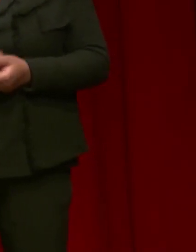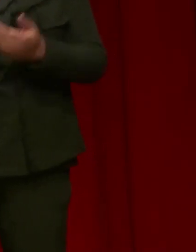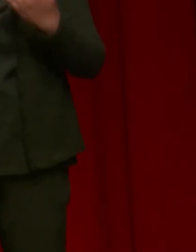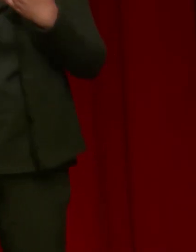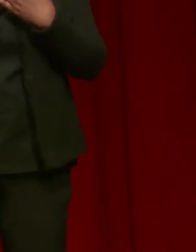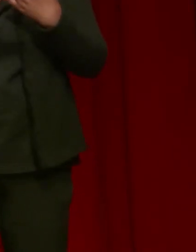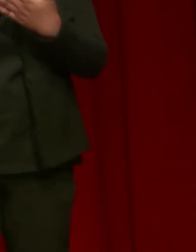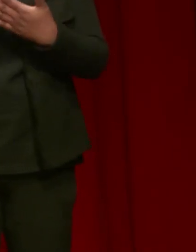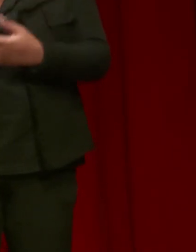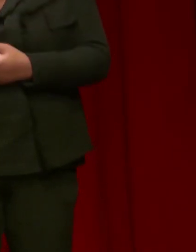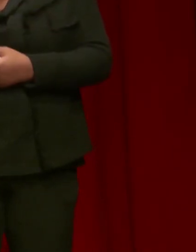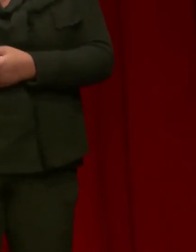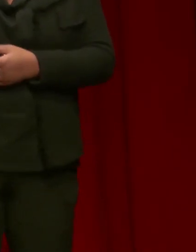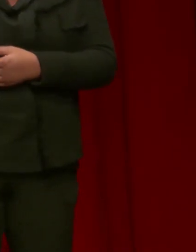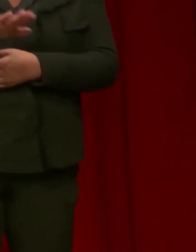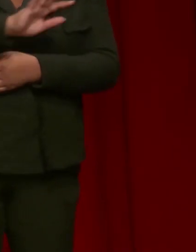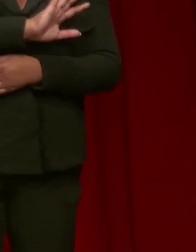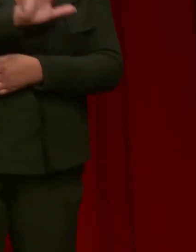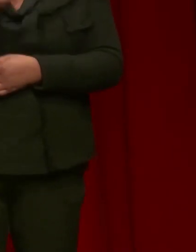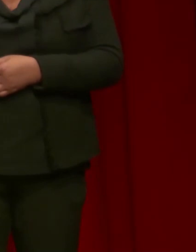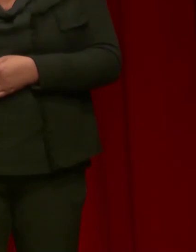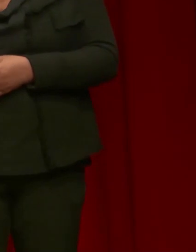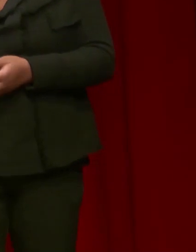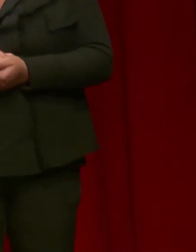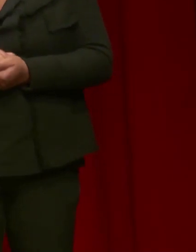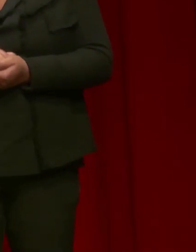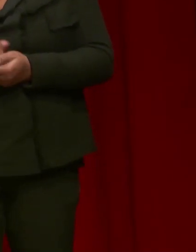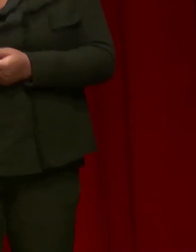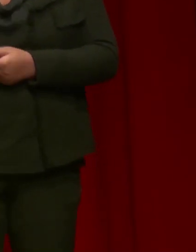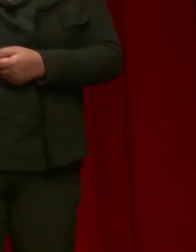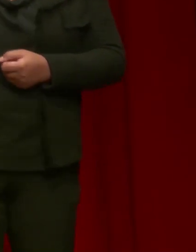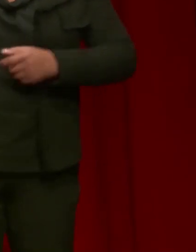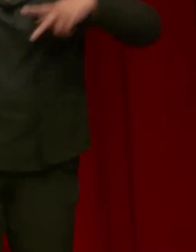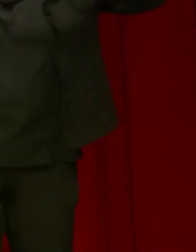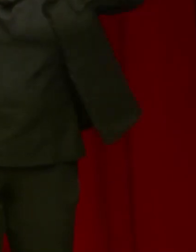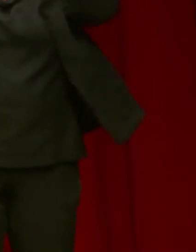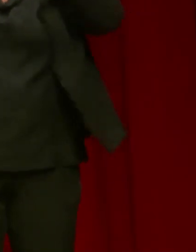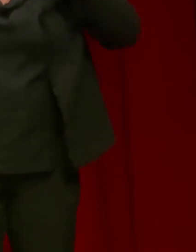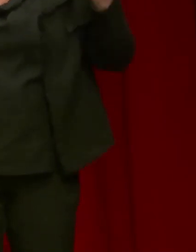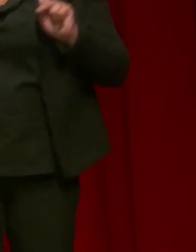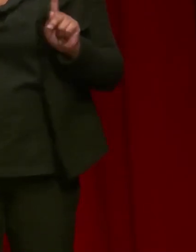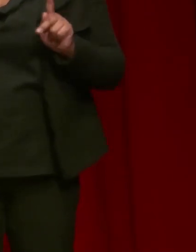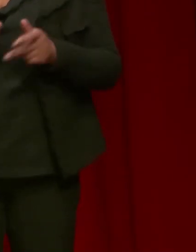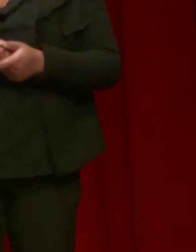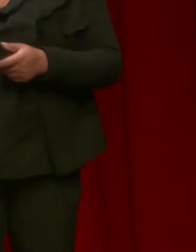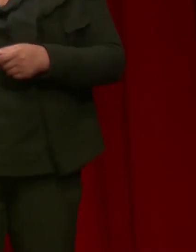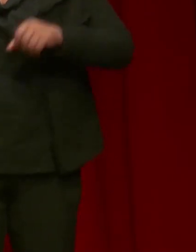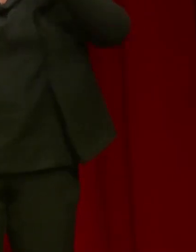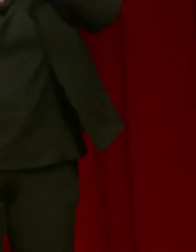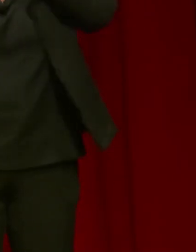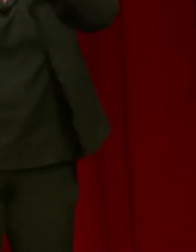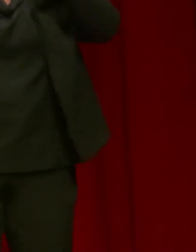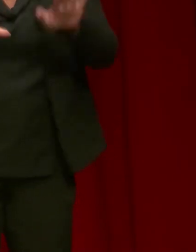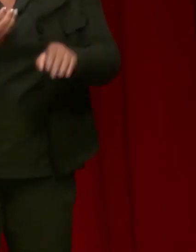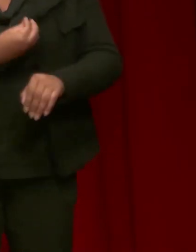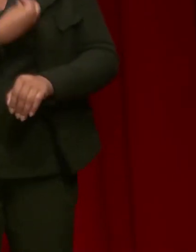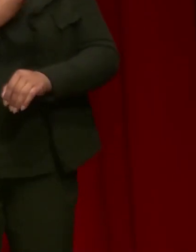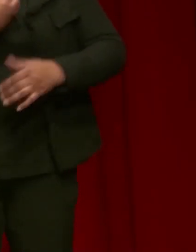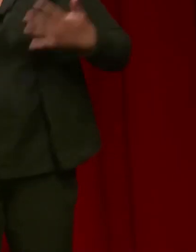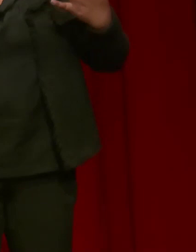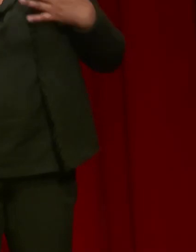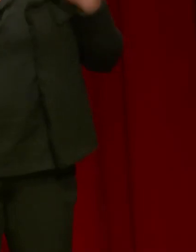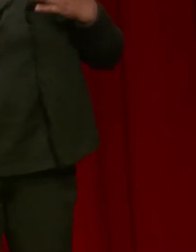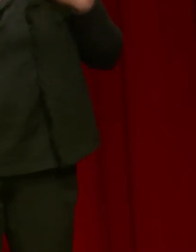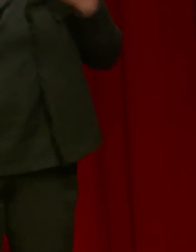Obrigado, Emilene. Boa tarde, pessoal. Graça e paz. Deus abençoe sua vida, a alegria estar aqui com